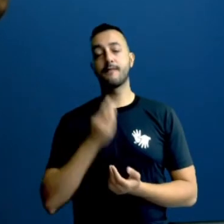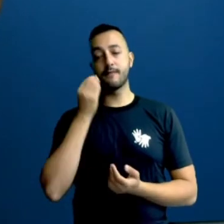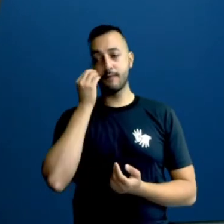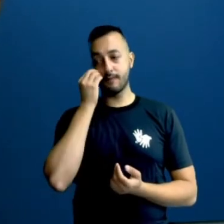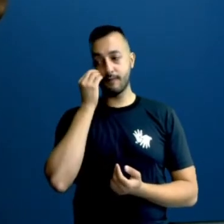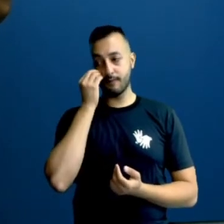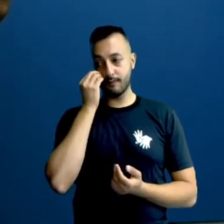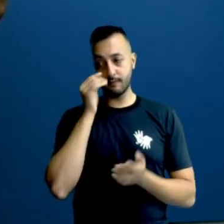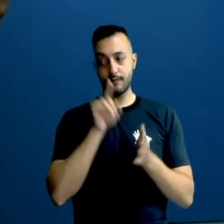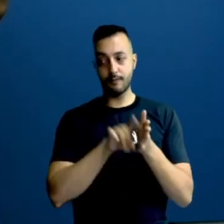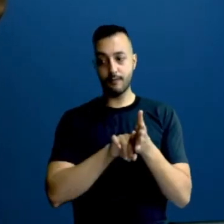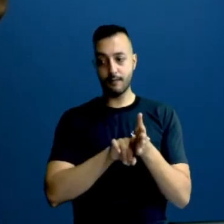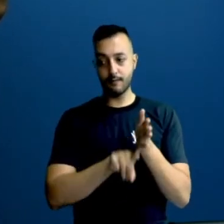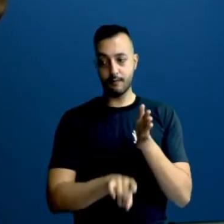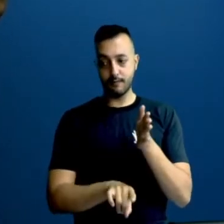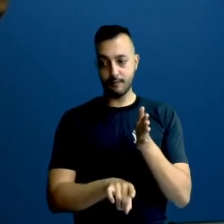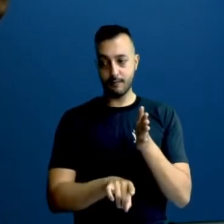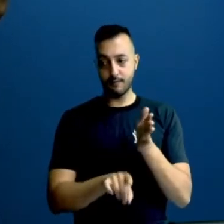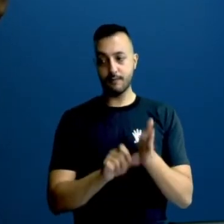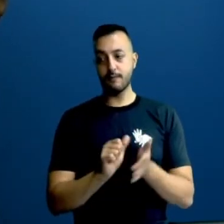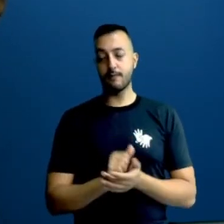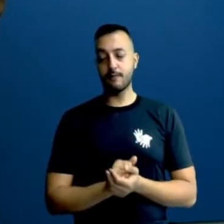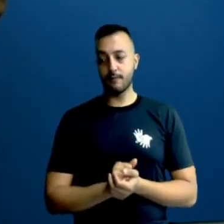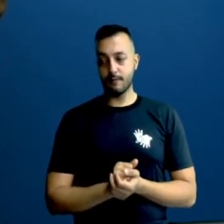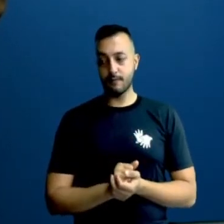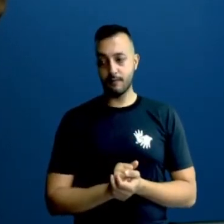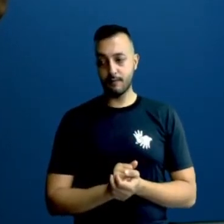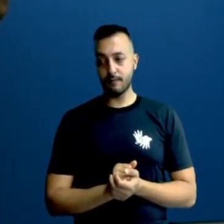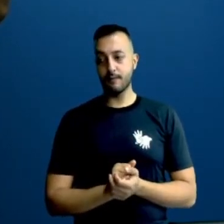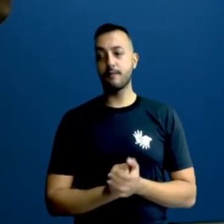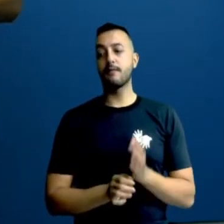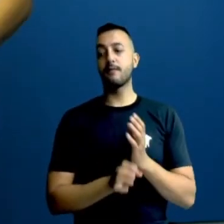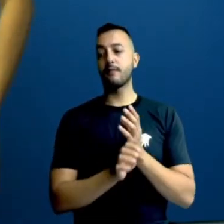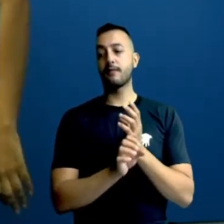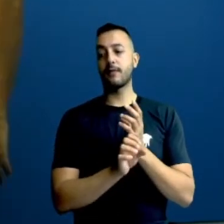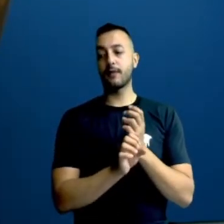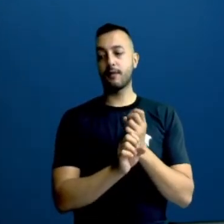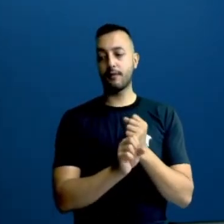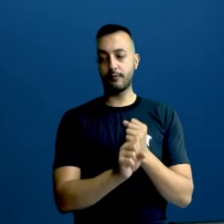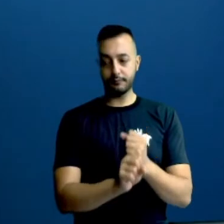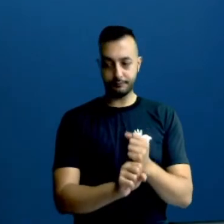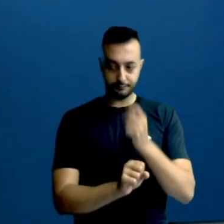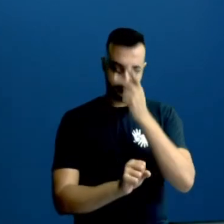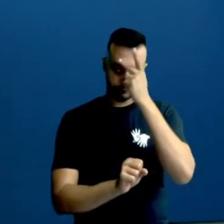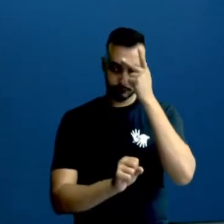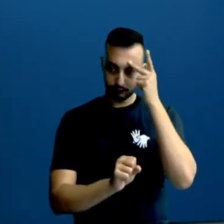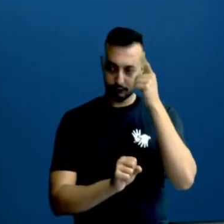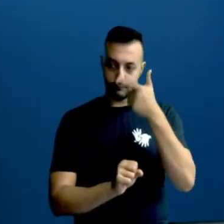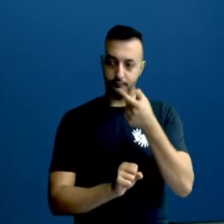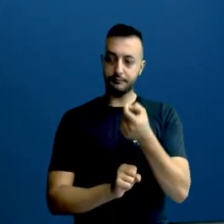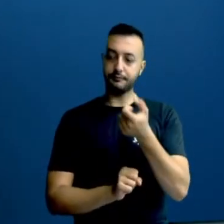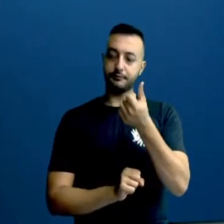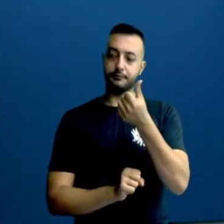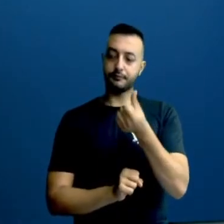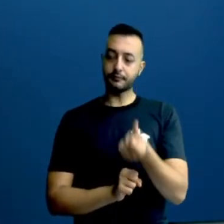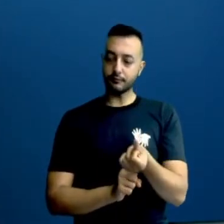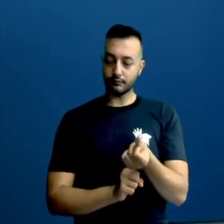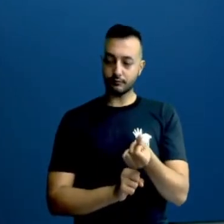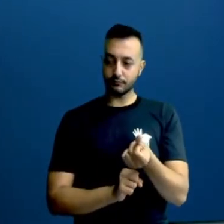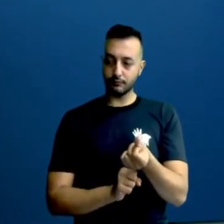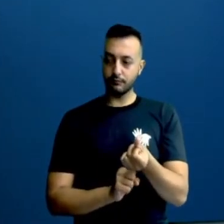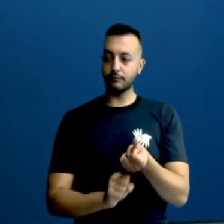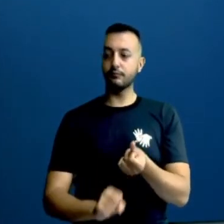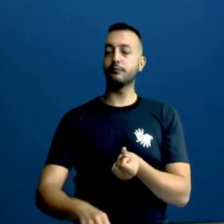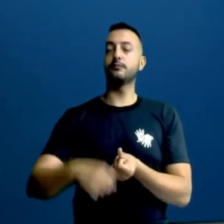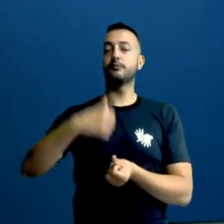ó, diminuir os habitantes de 2016 com os habitantes